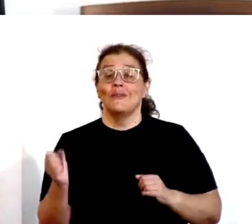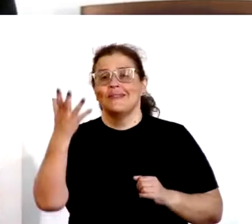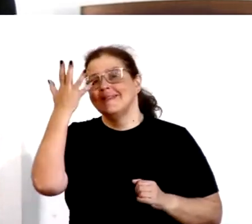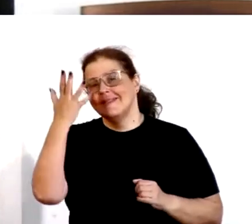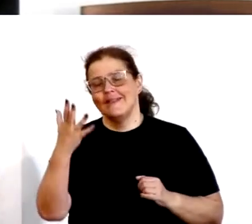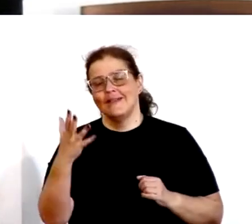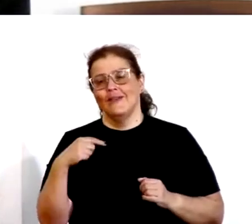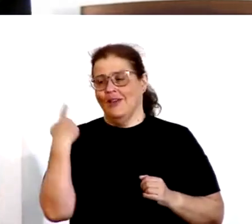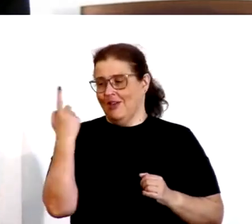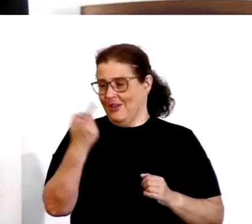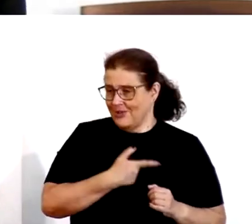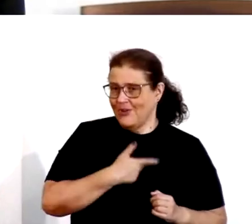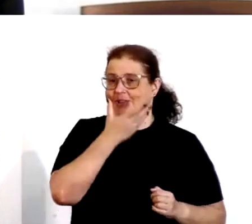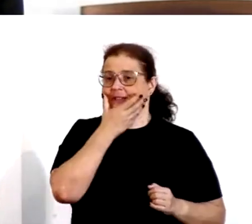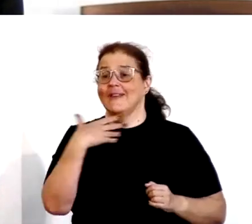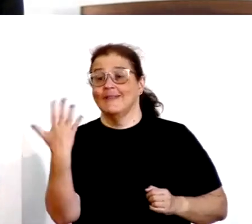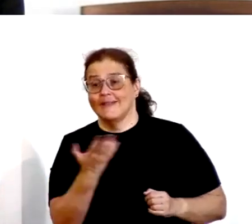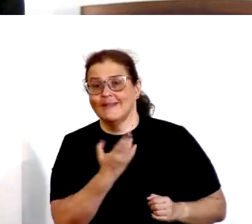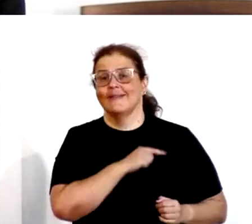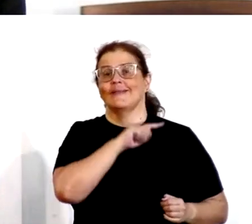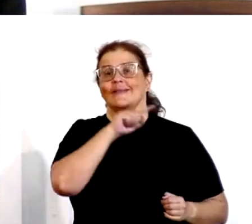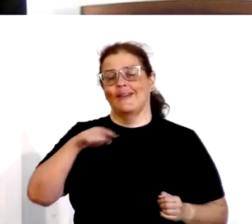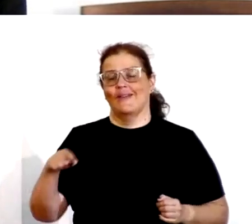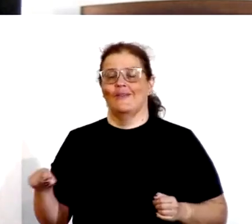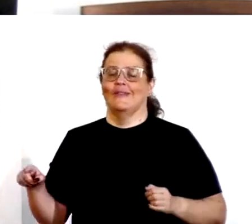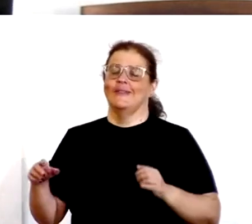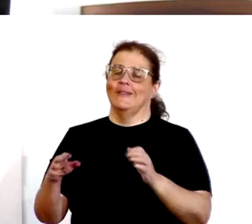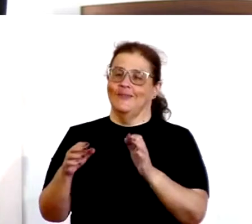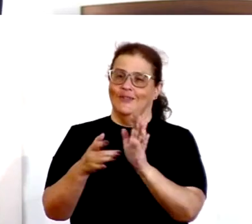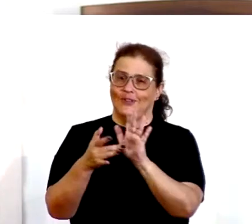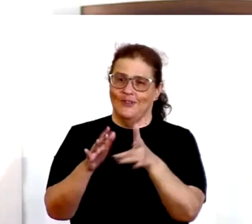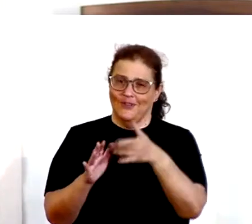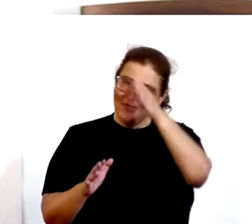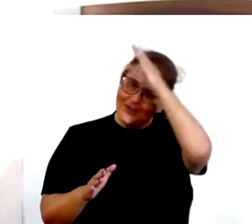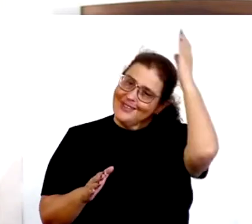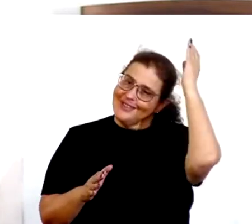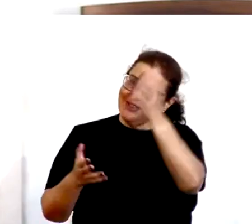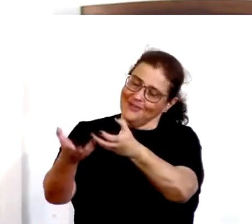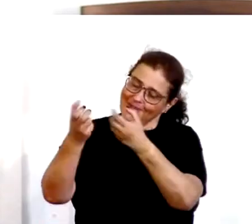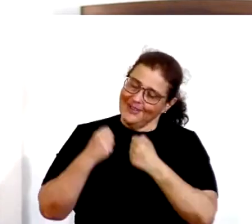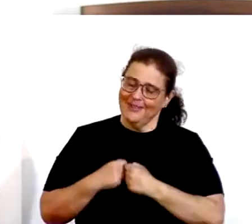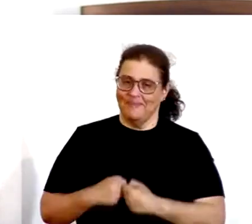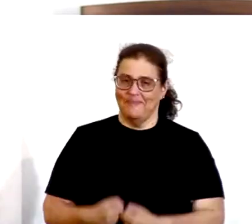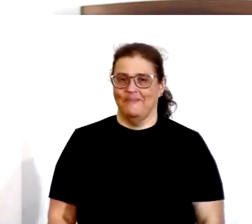vocês são salvos. Mas nós precisamos viver